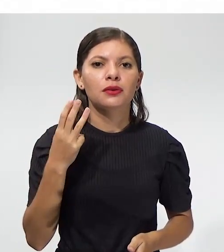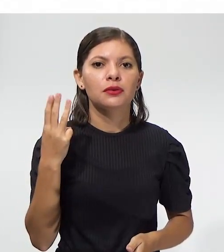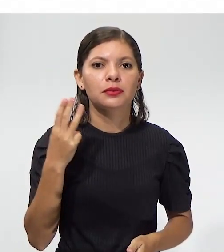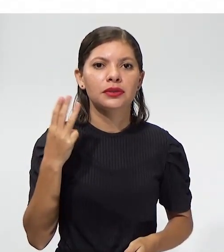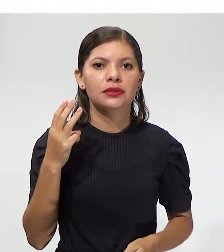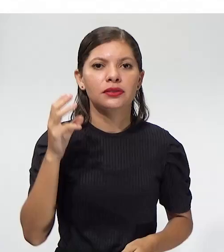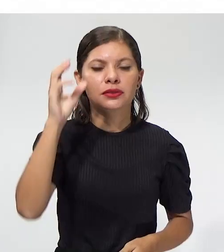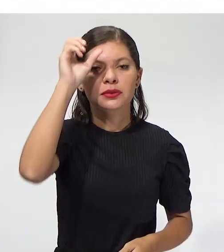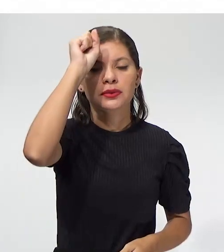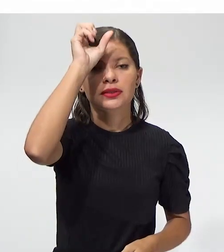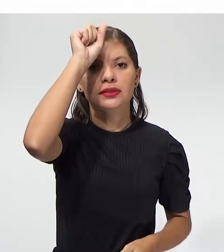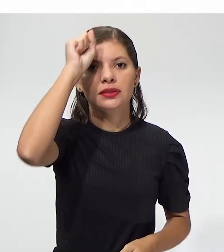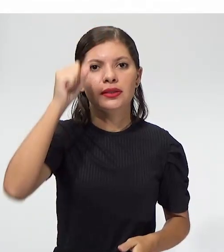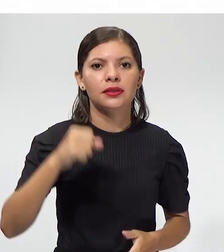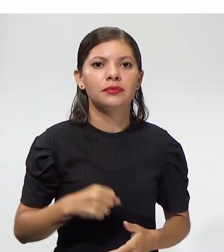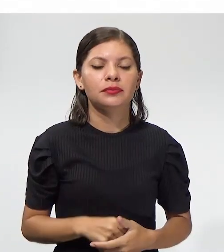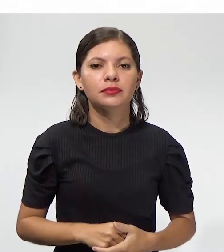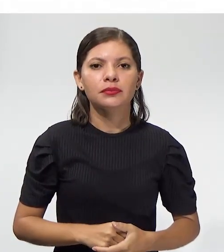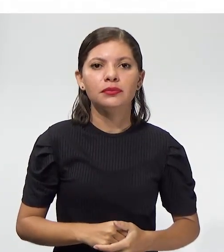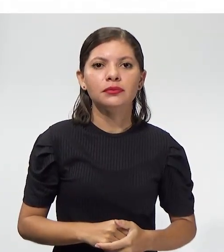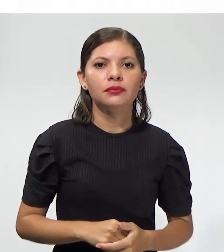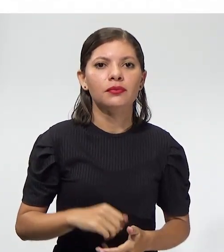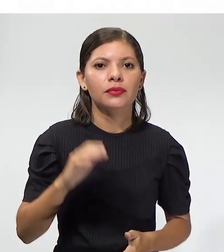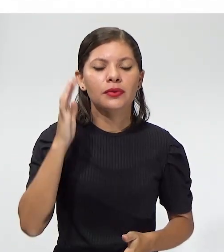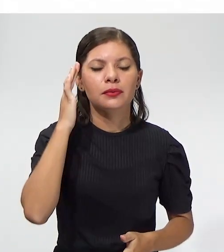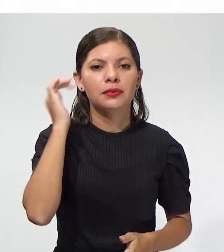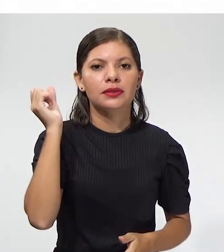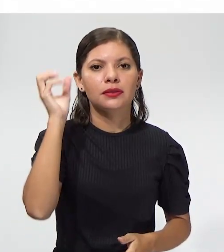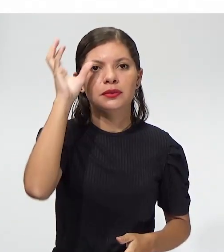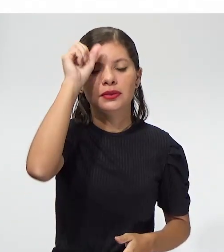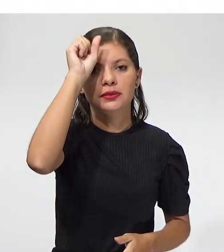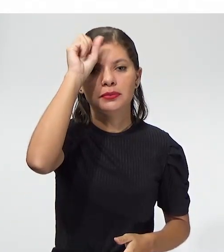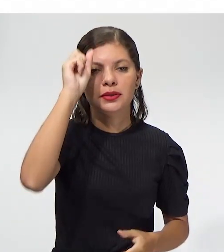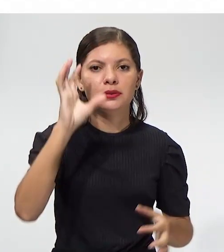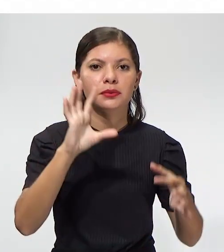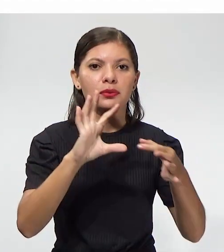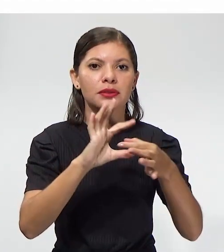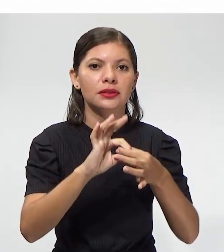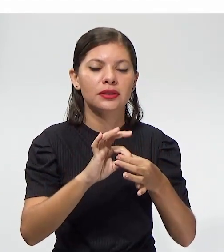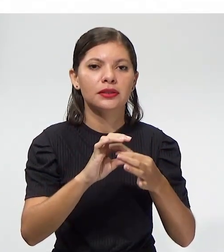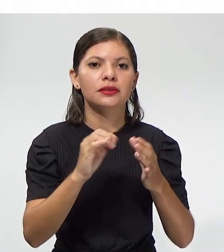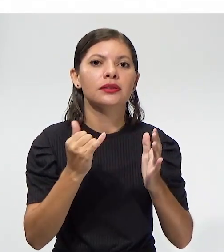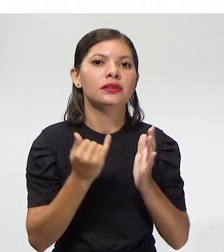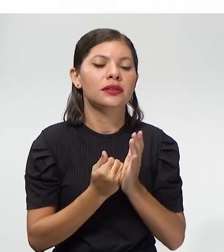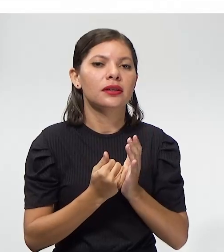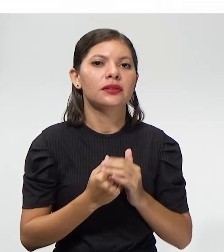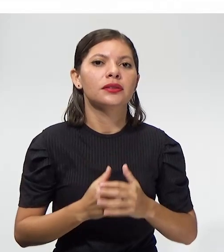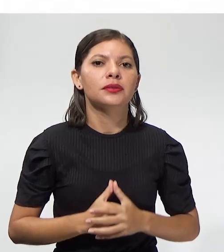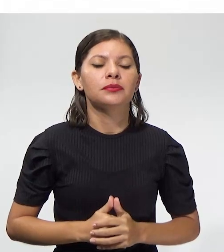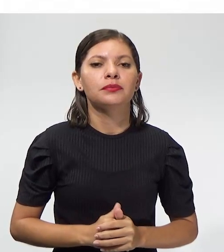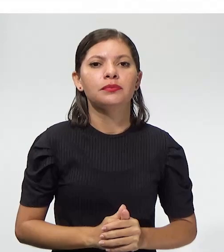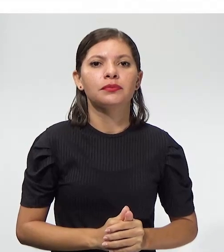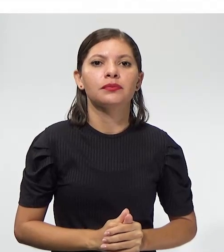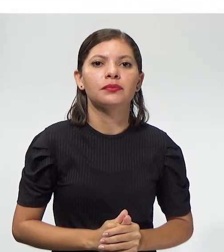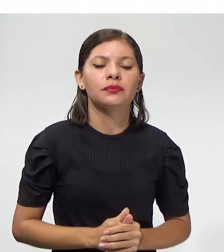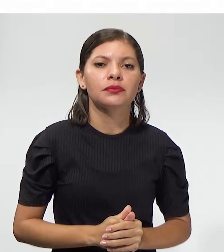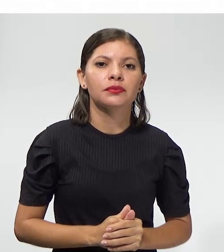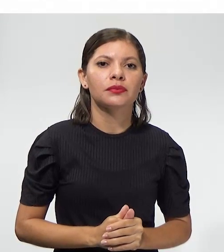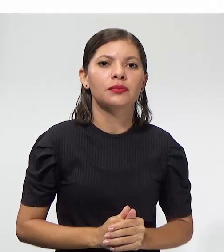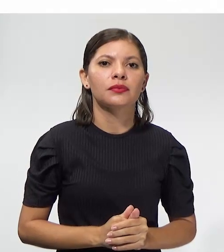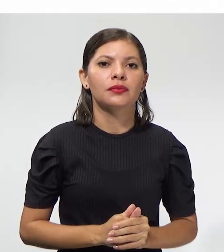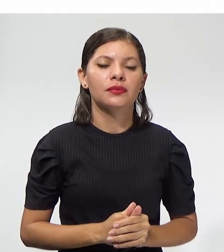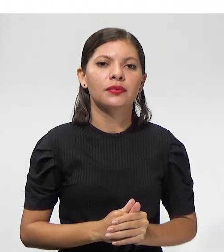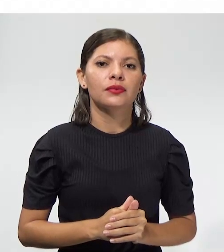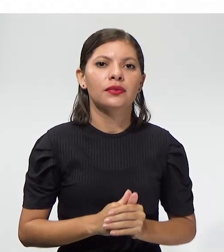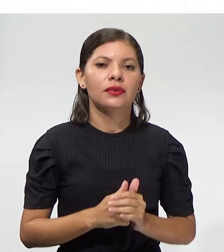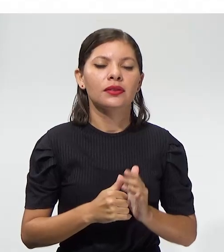fazer interdisciplinaridade sem pensar no conhecimento, no contexto e na identidade. Entendendo a identidade aqui, gente, não como algo